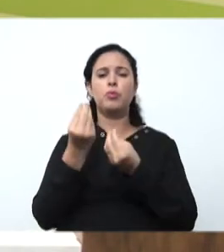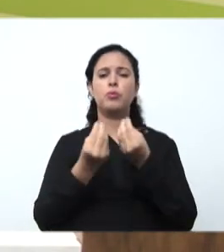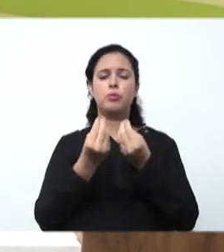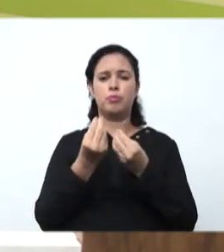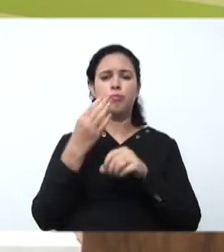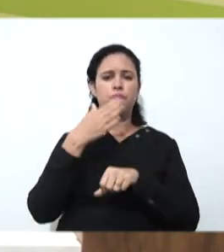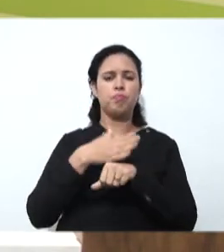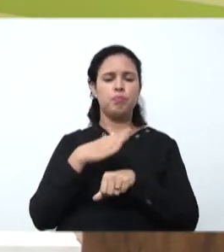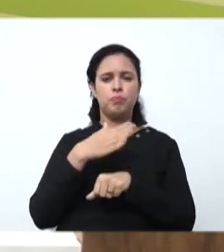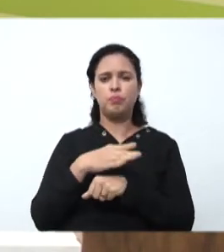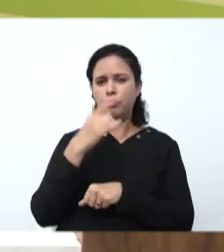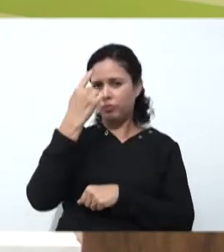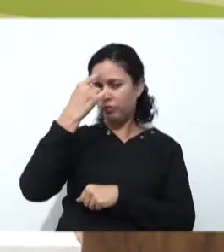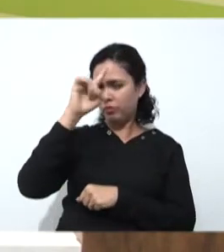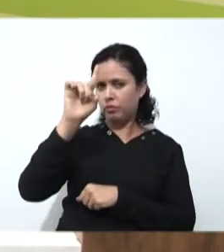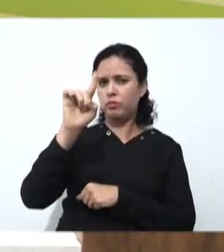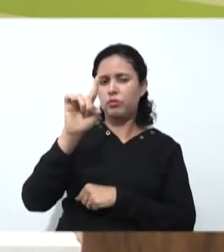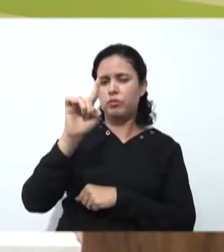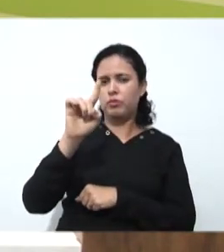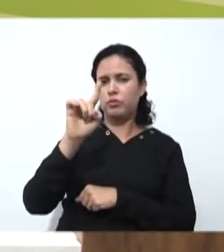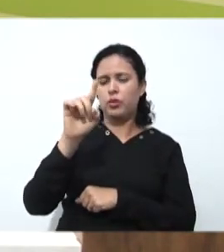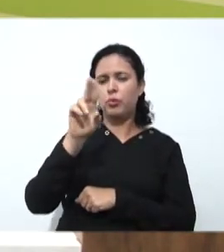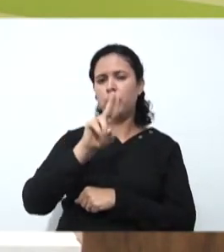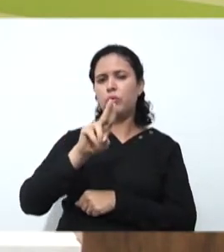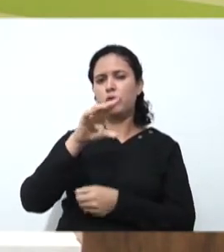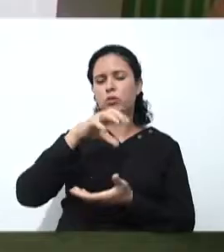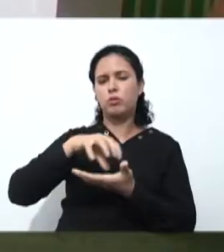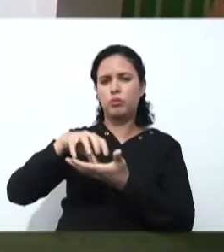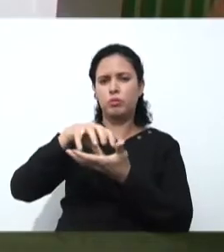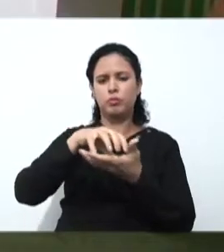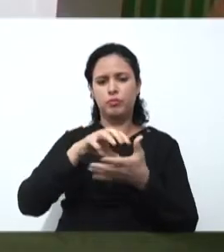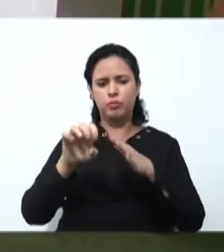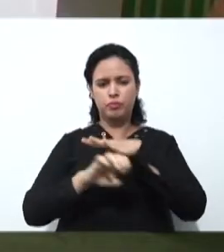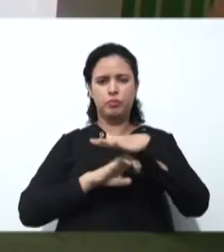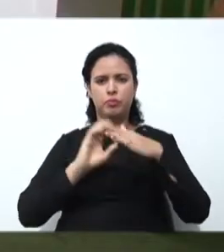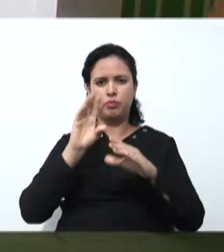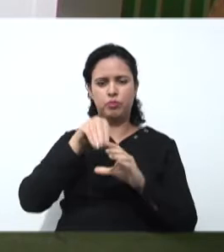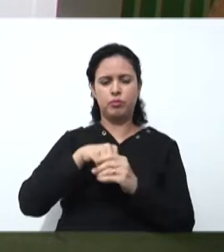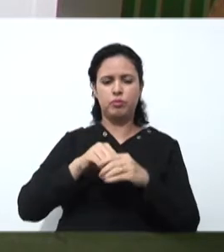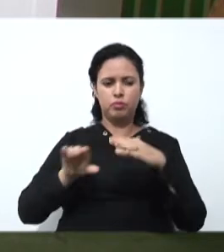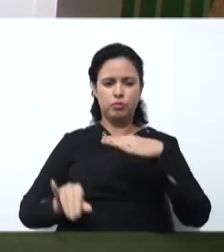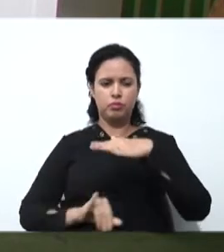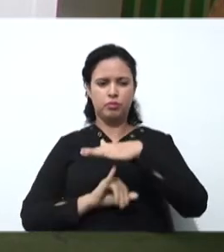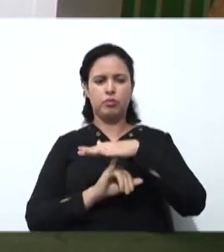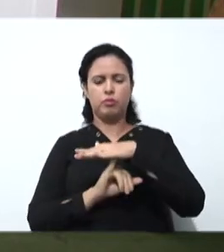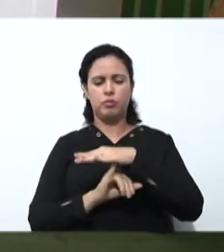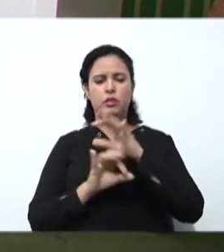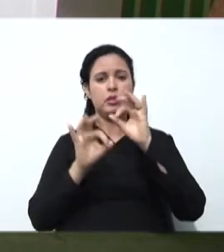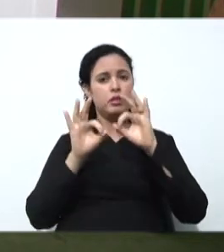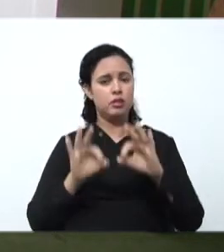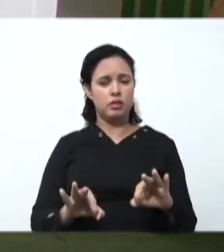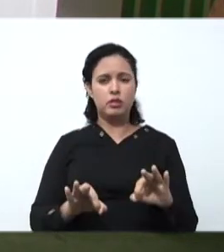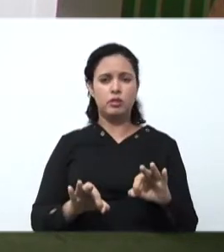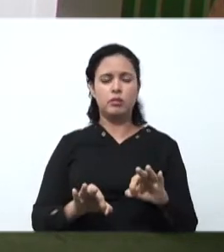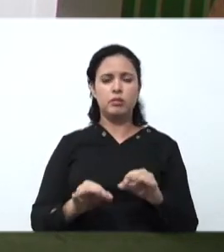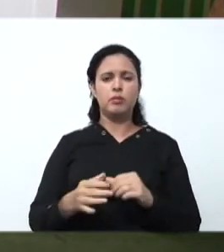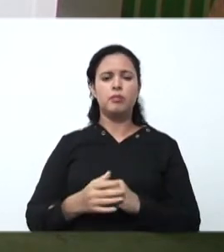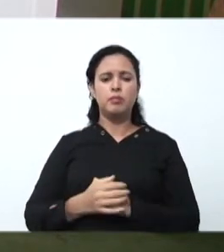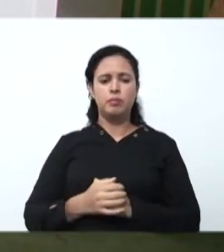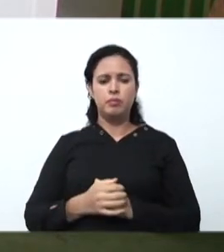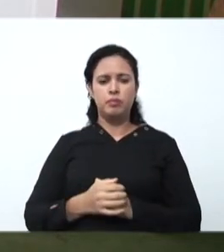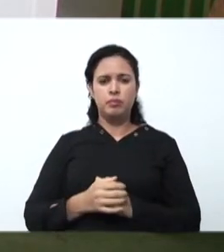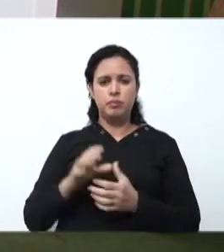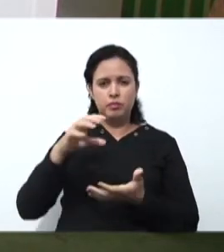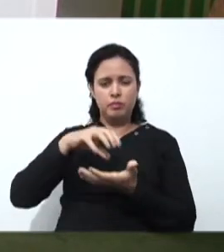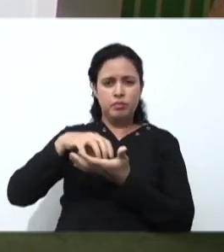através dessas incubadoras de empresa que estão dentro dos institutos. Excelente, professor, é isso mesmo. As incubadoras,